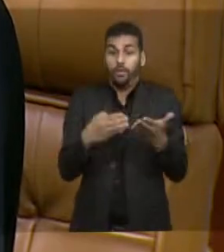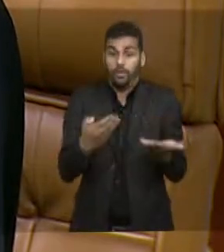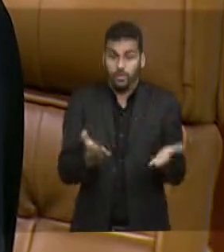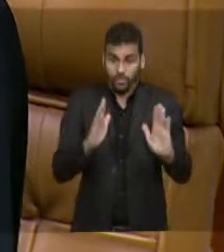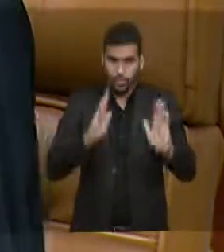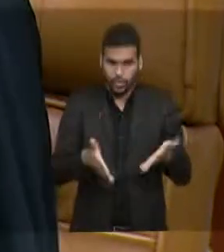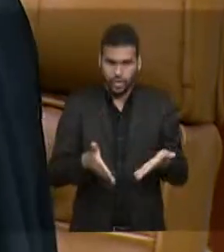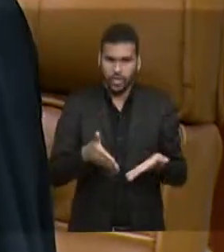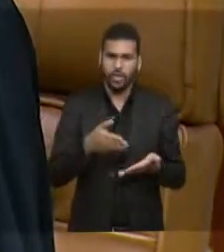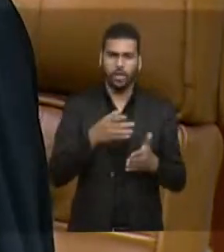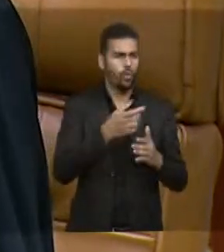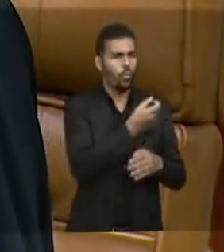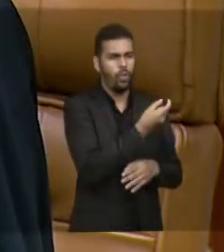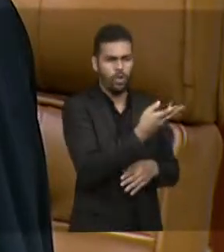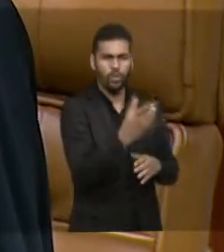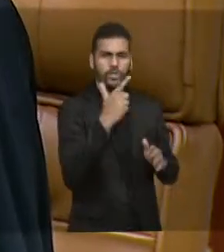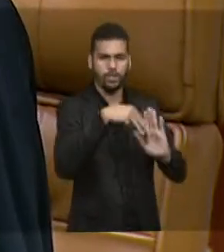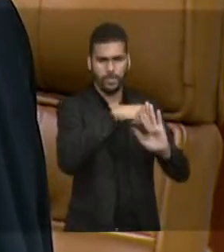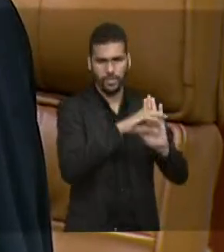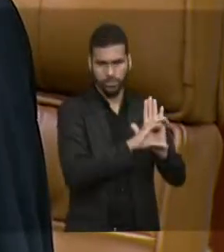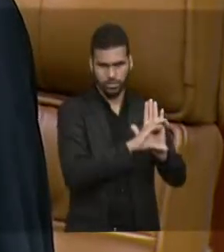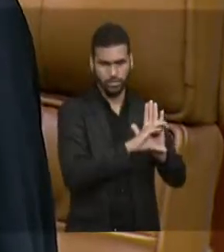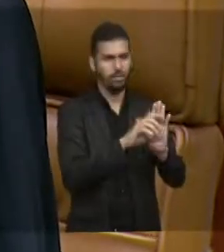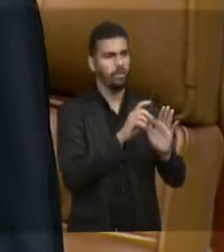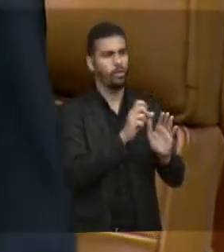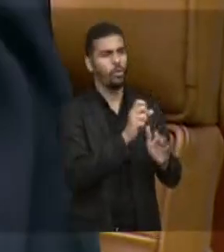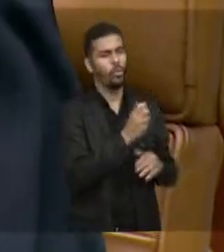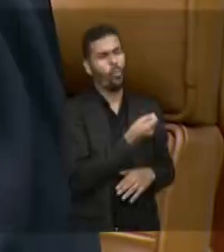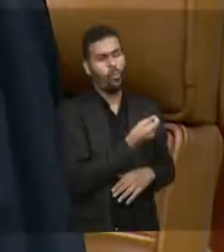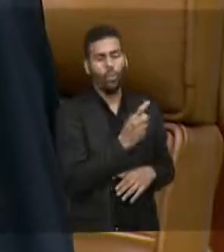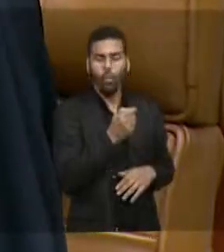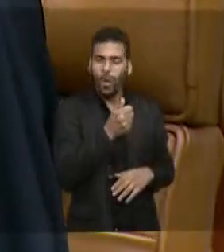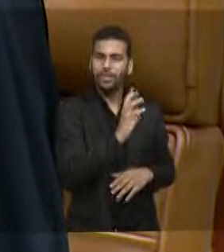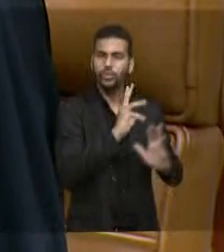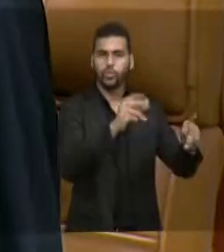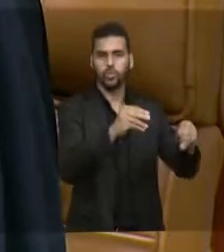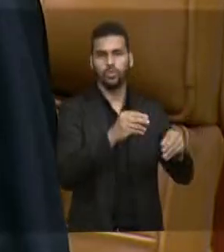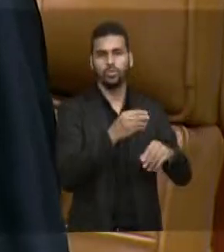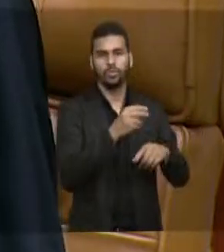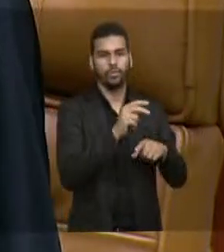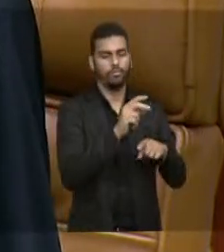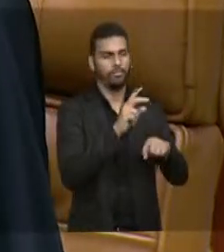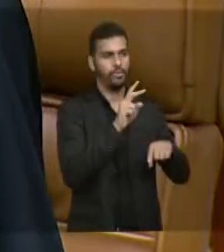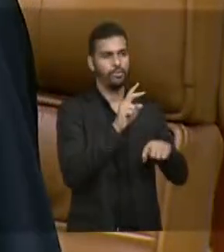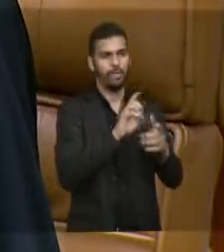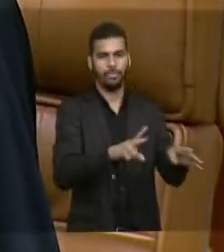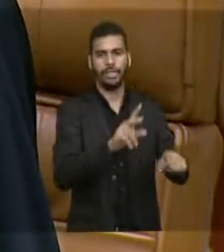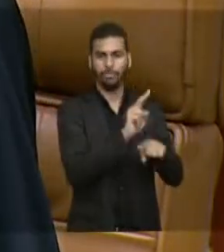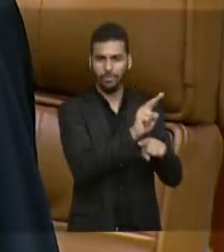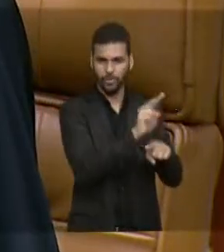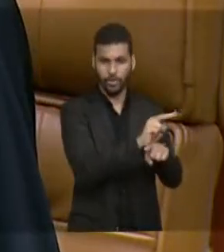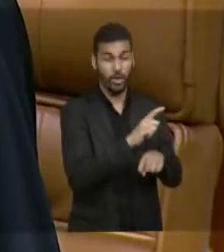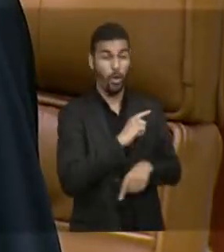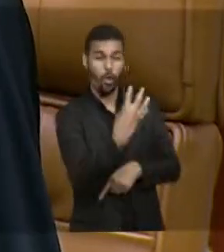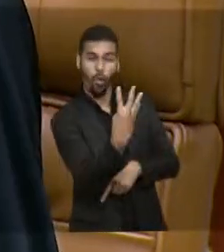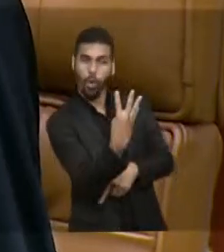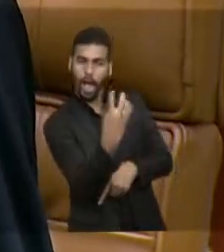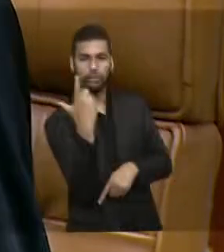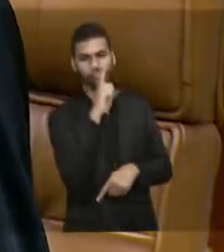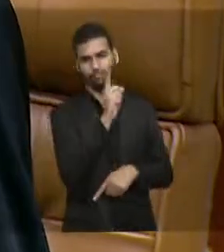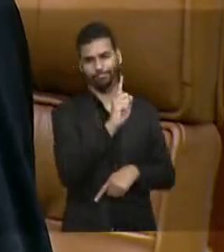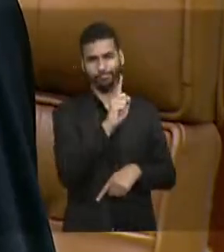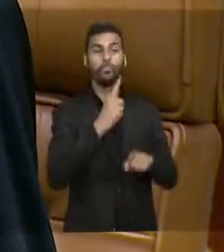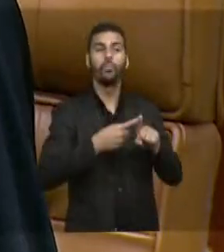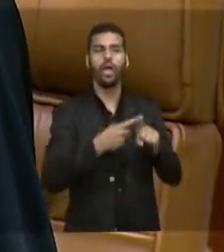em quatro somente não foram concedidas a liberdade provisória porque nessas quatro também houve por parte e